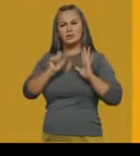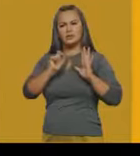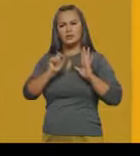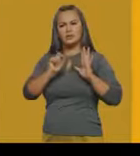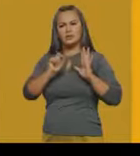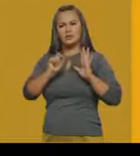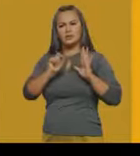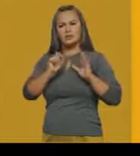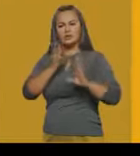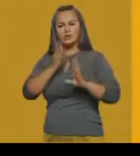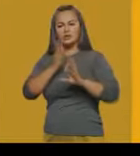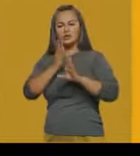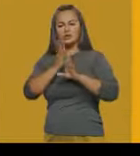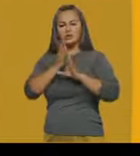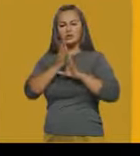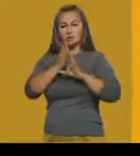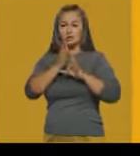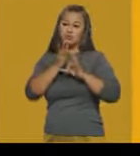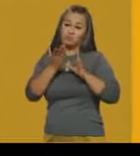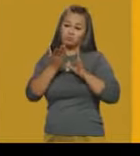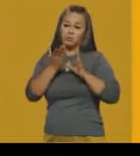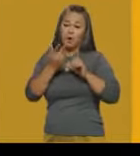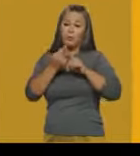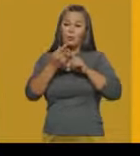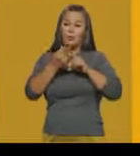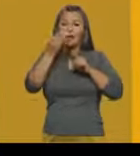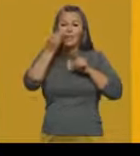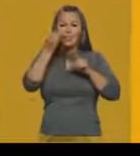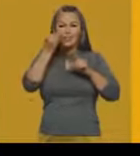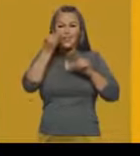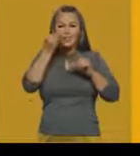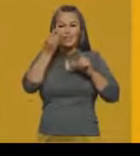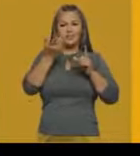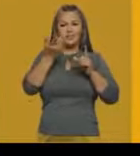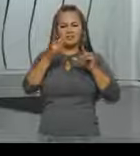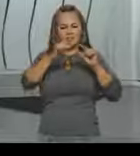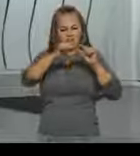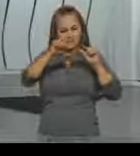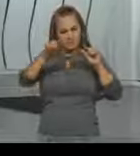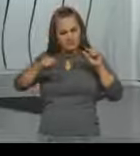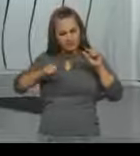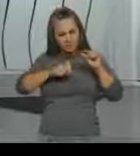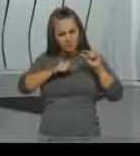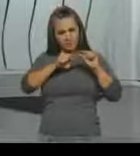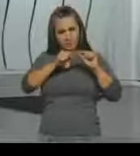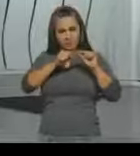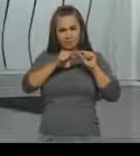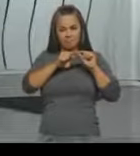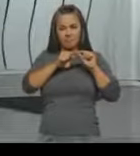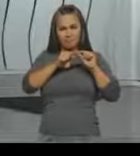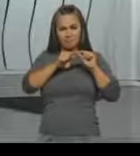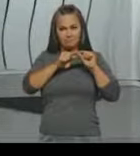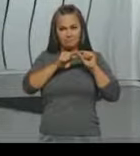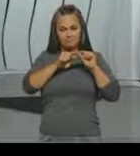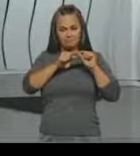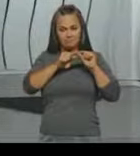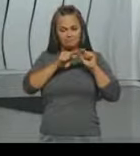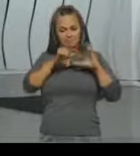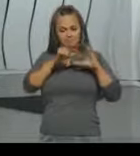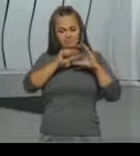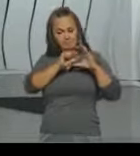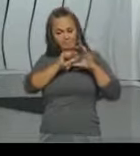2 vezes o raio. Não foi o que eu tinha feito aqui, olha? Opa, vamos trocar aqui de novo, certo?